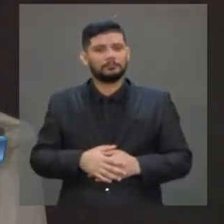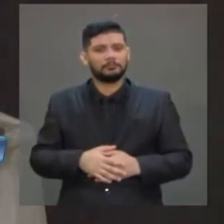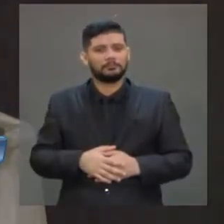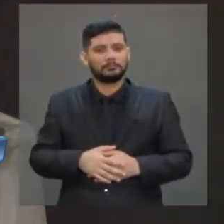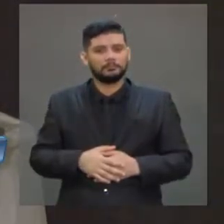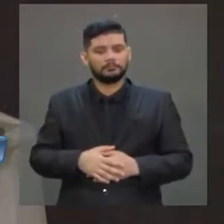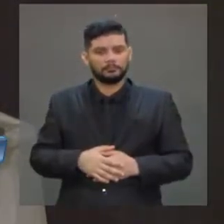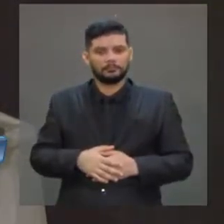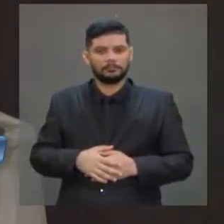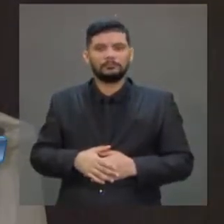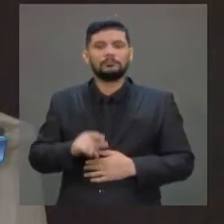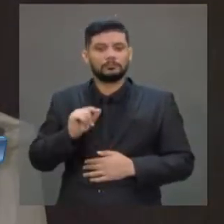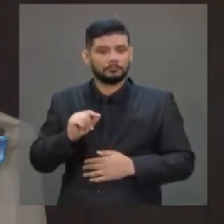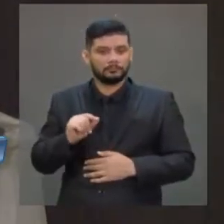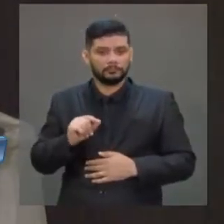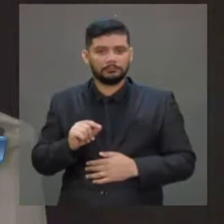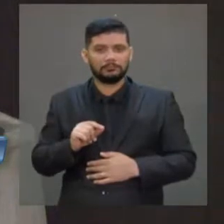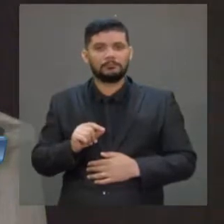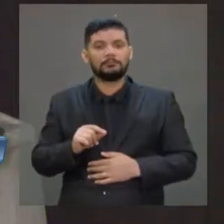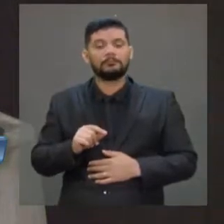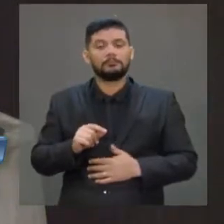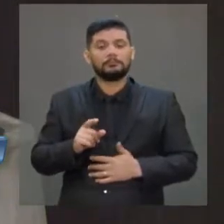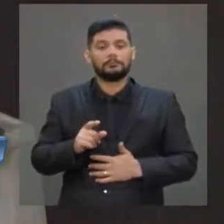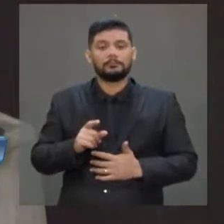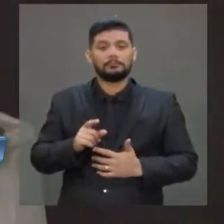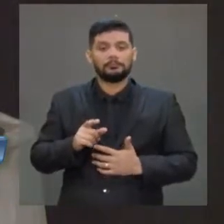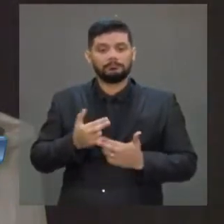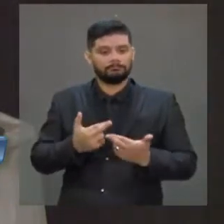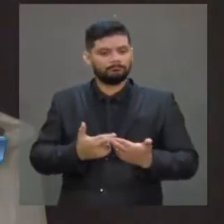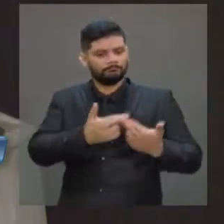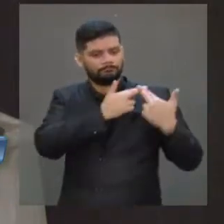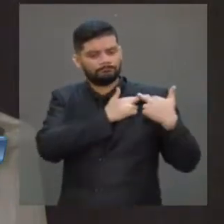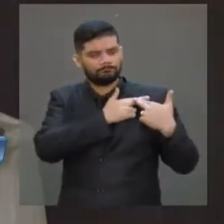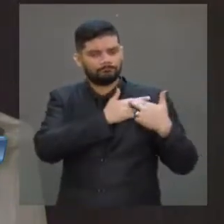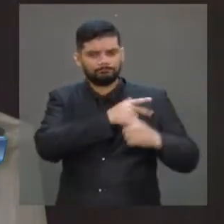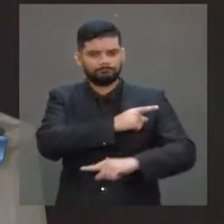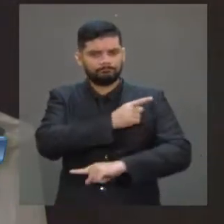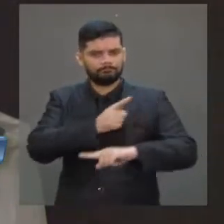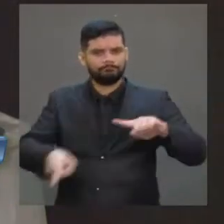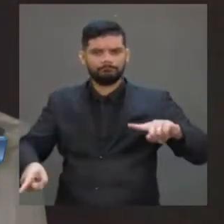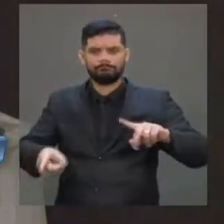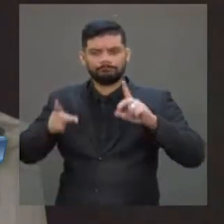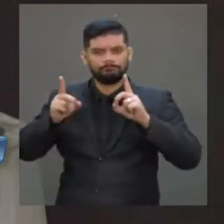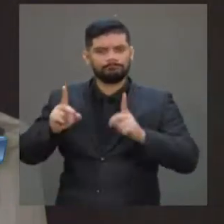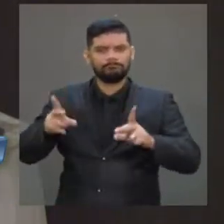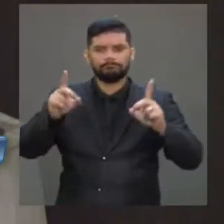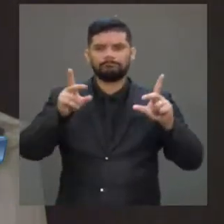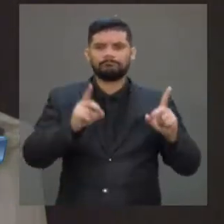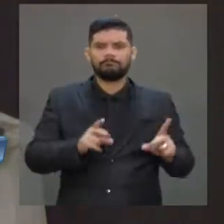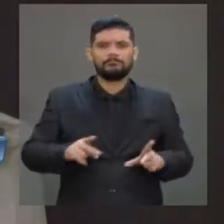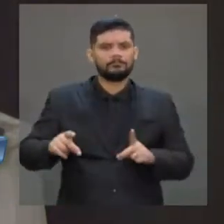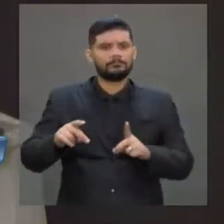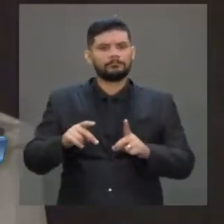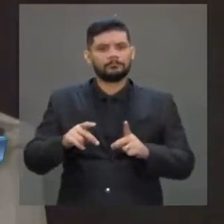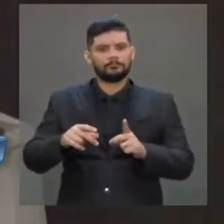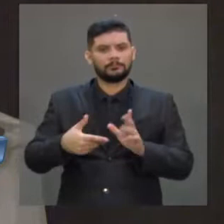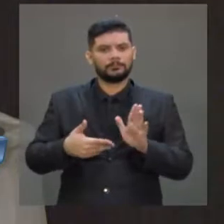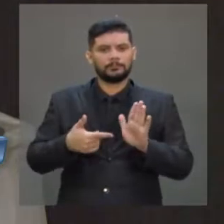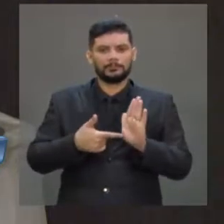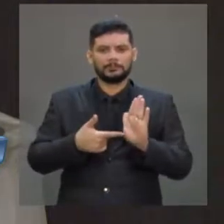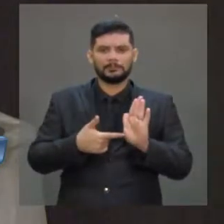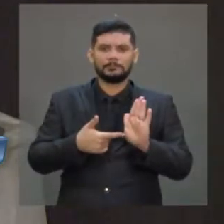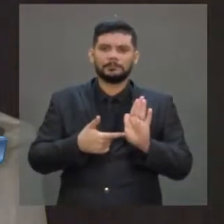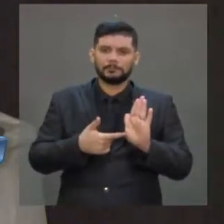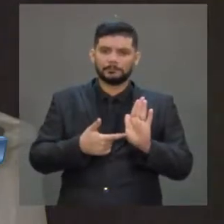a responsabilidade e proibir a comercialização desses neonicotinoides, desses